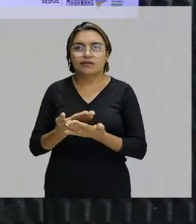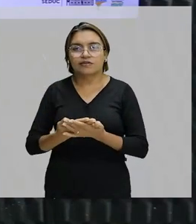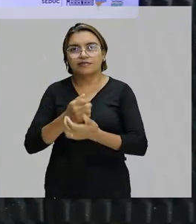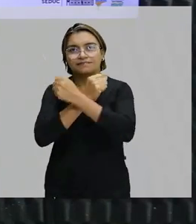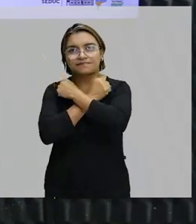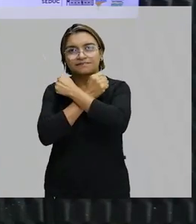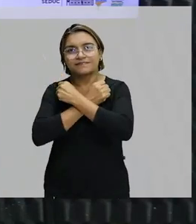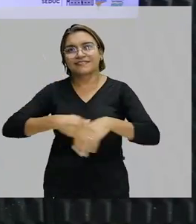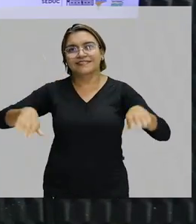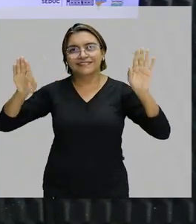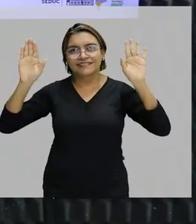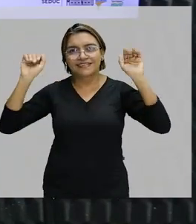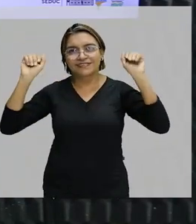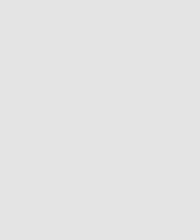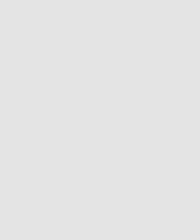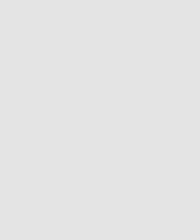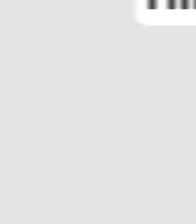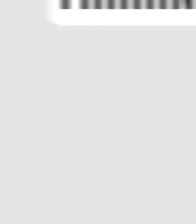a todos tchau